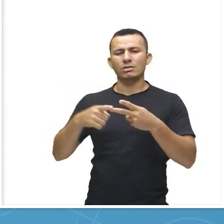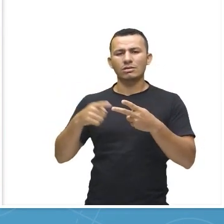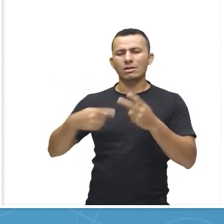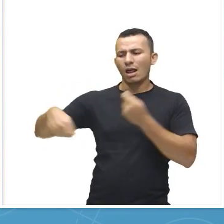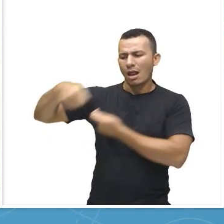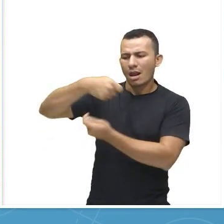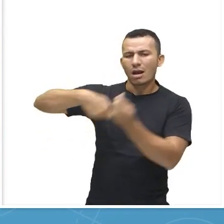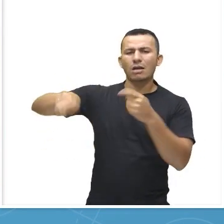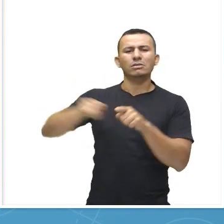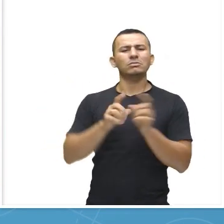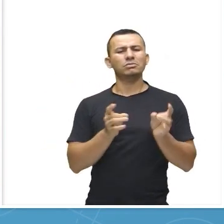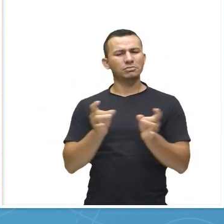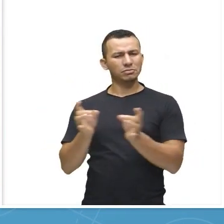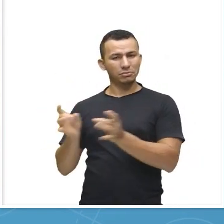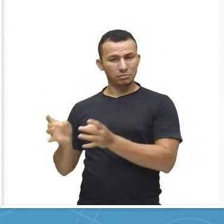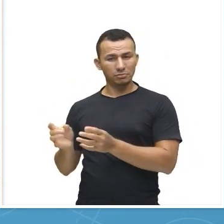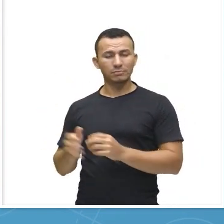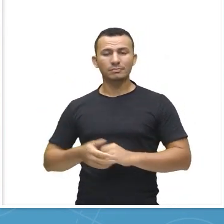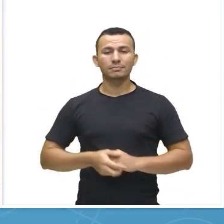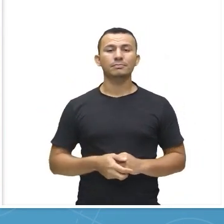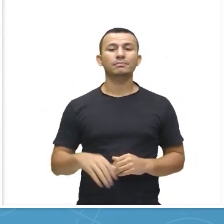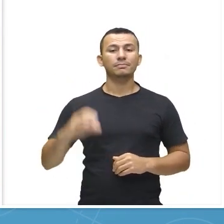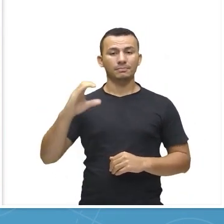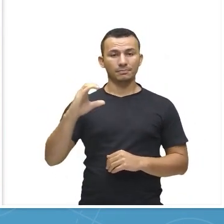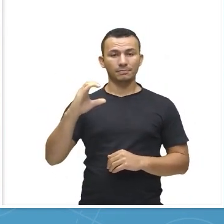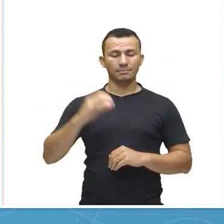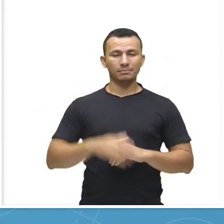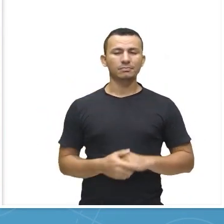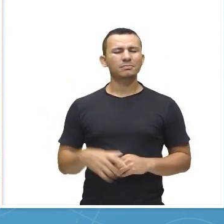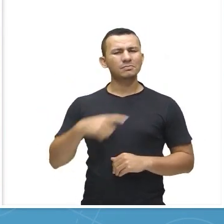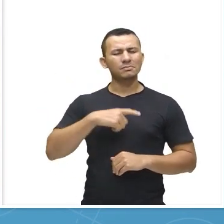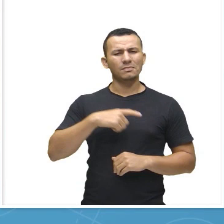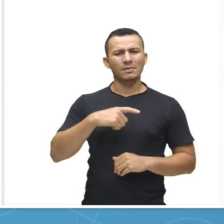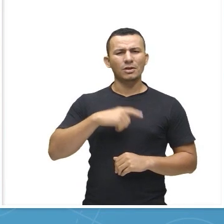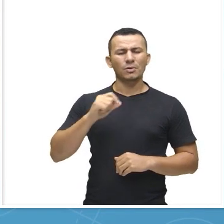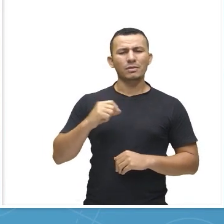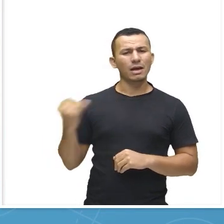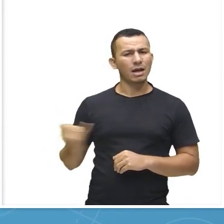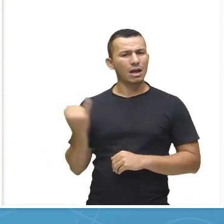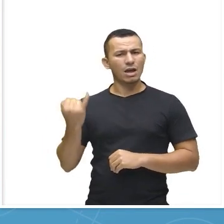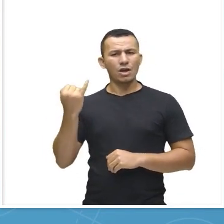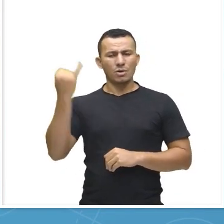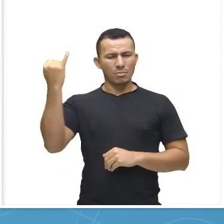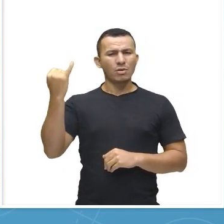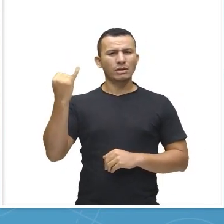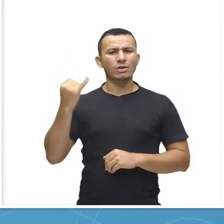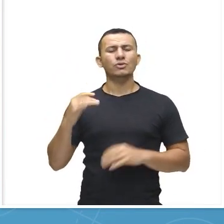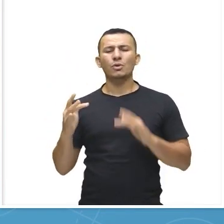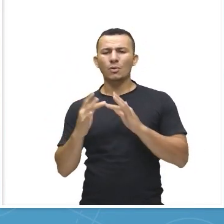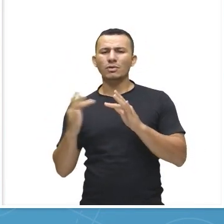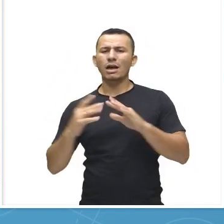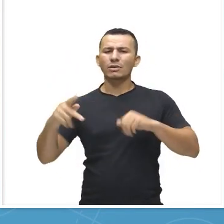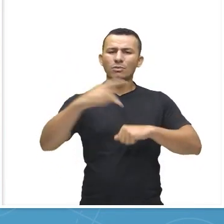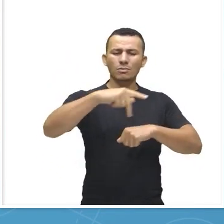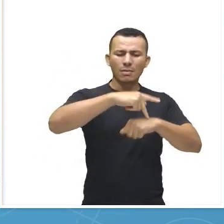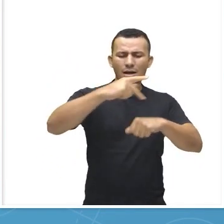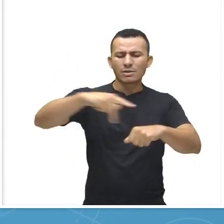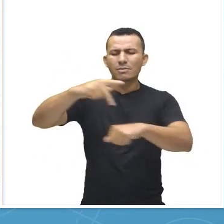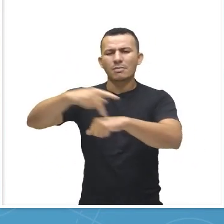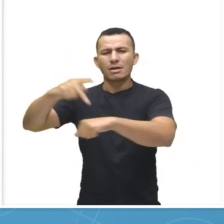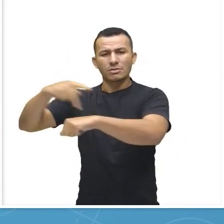produção do comércio. Letra C. Constituem importantes eixos de integração entre os países do continente?